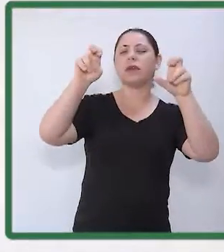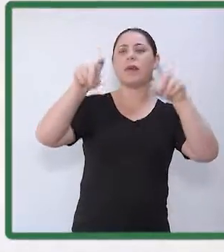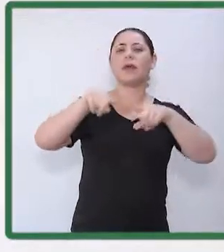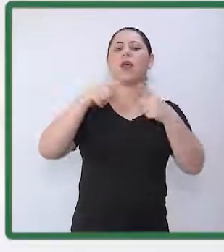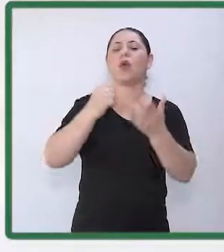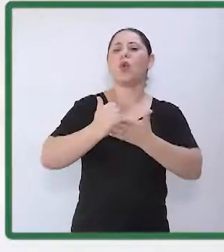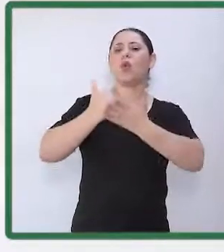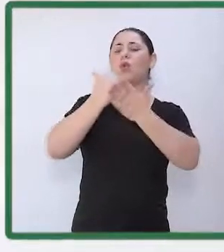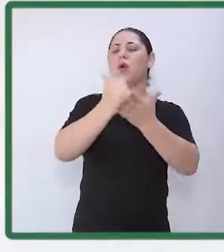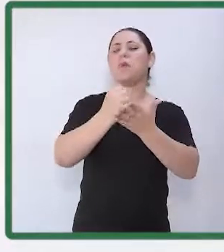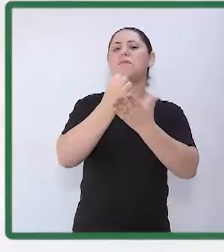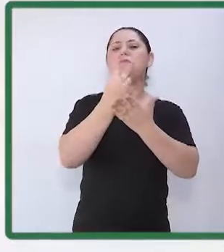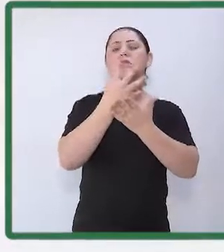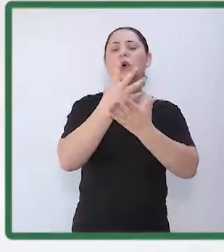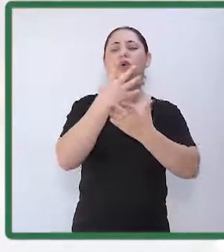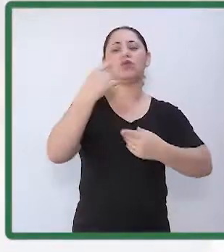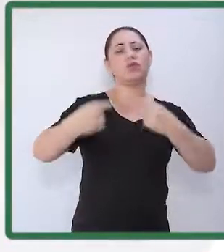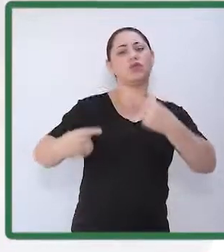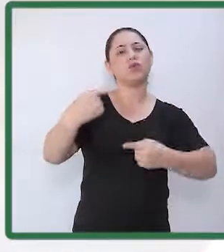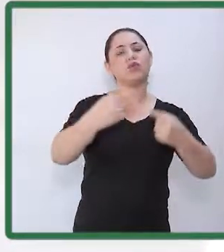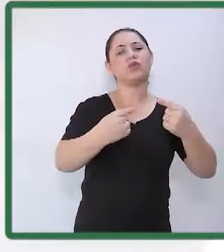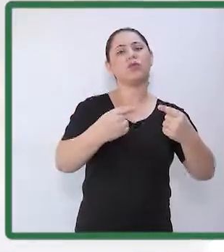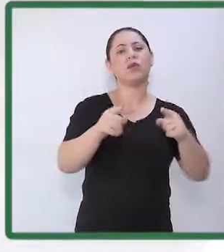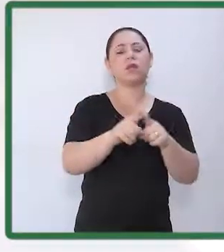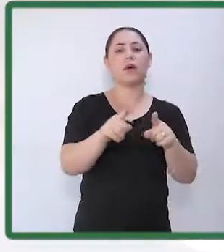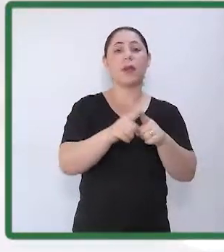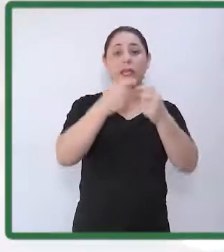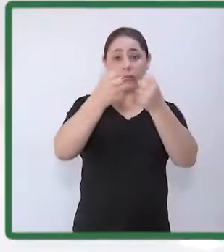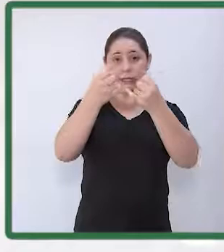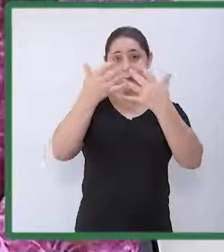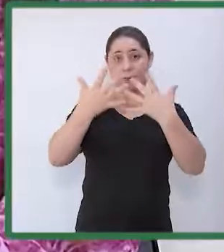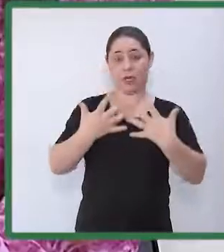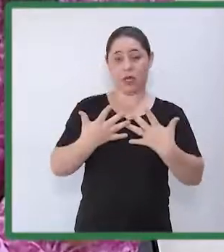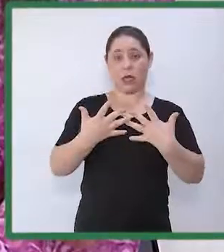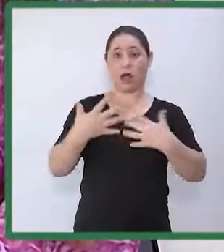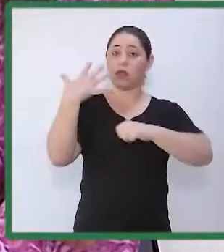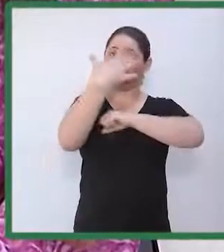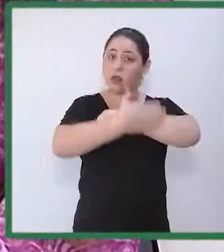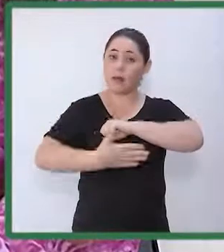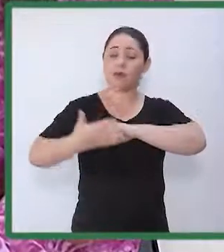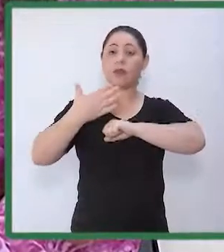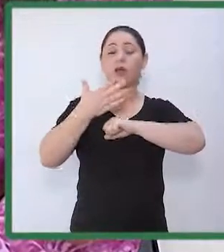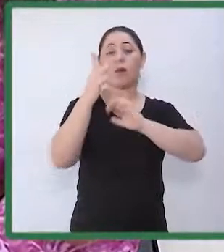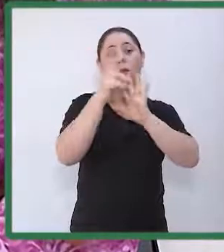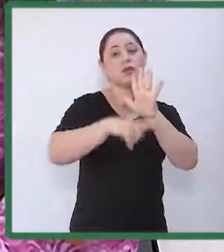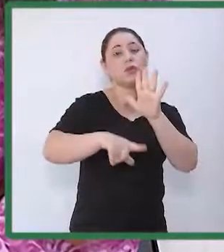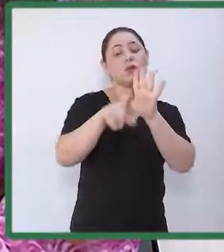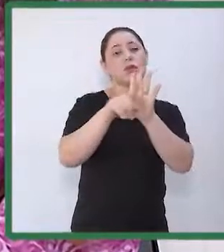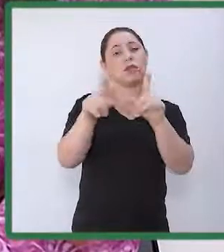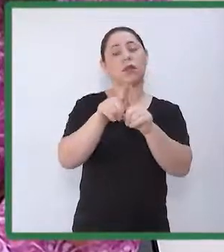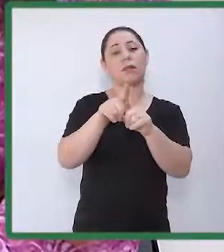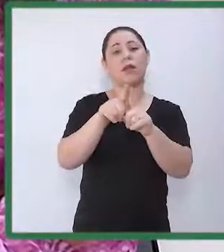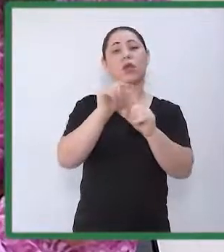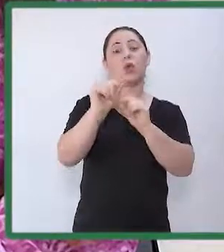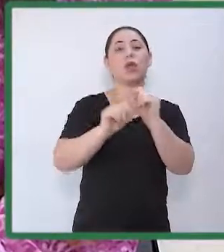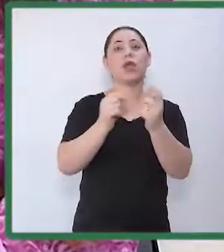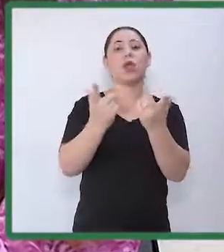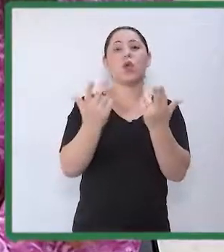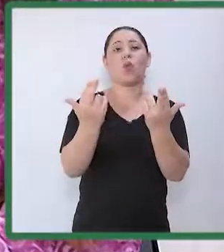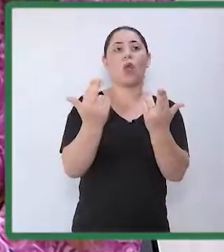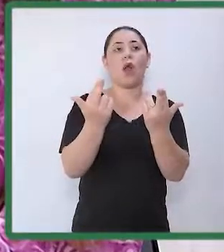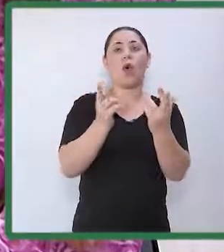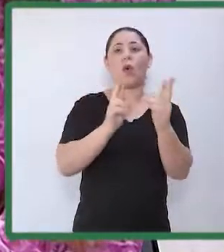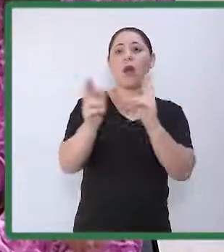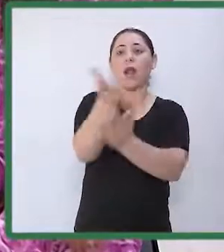tem conseguido levar bem quanto a explicar os projetos, a defender, a ser essa